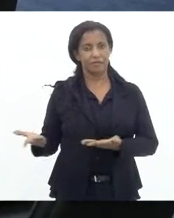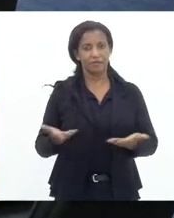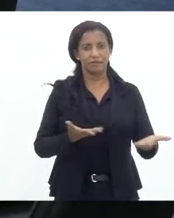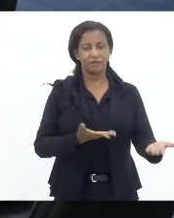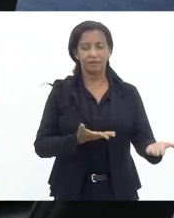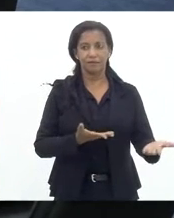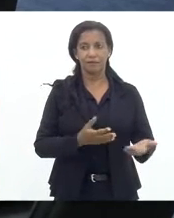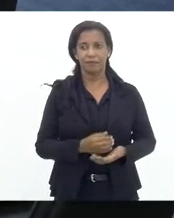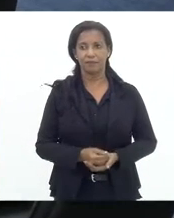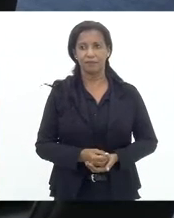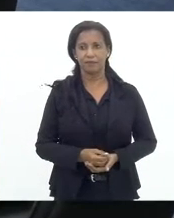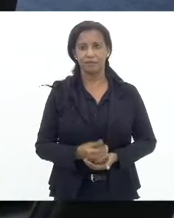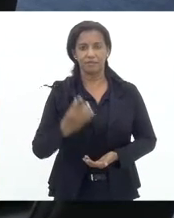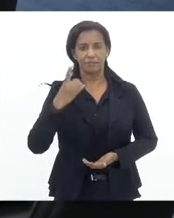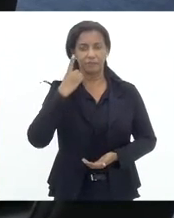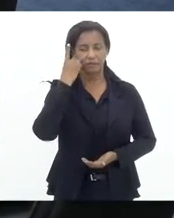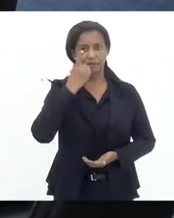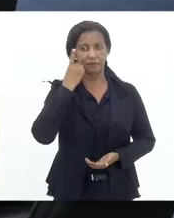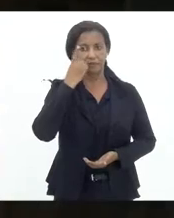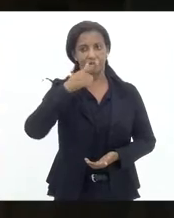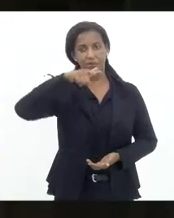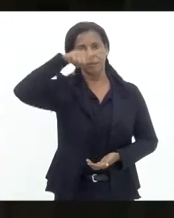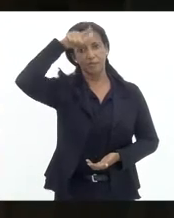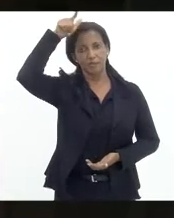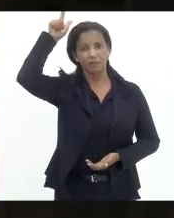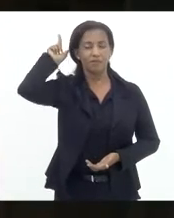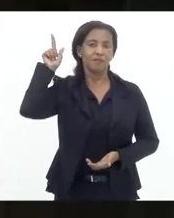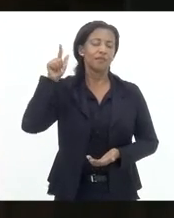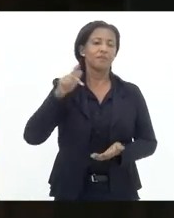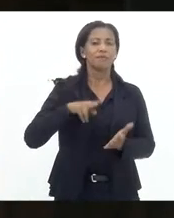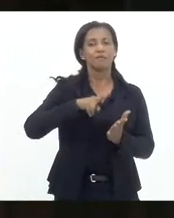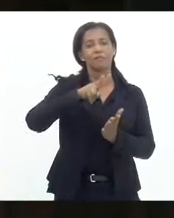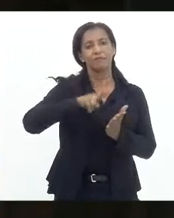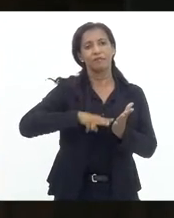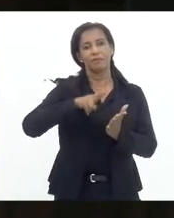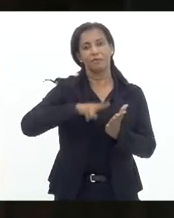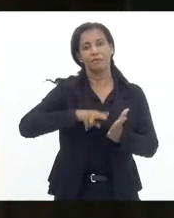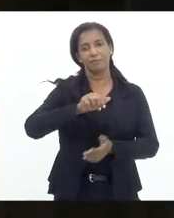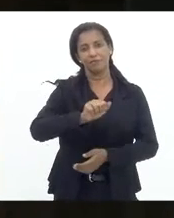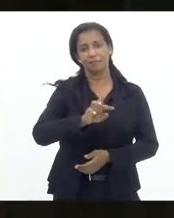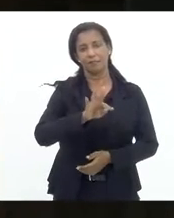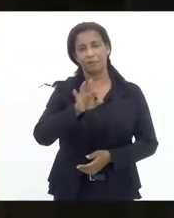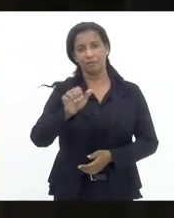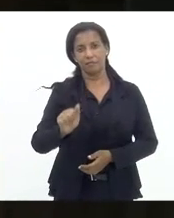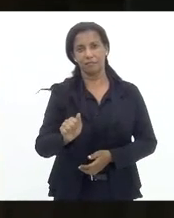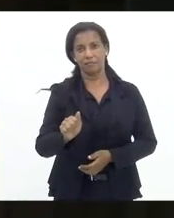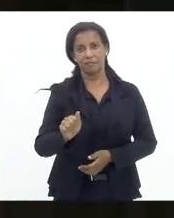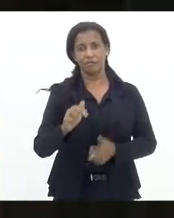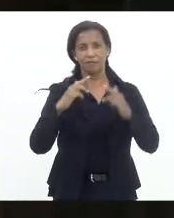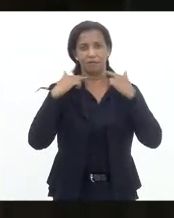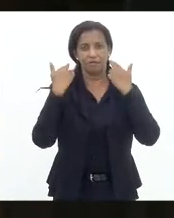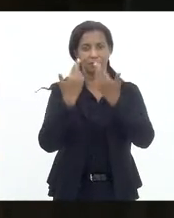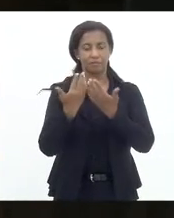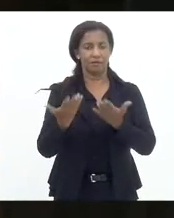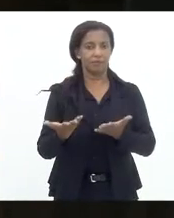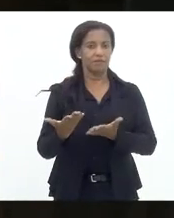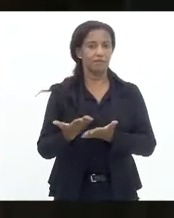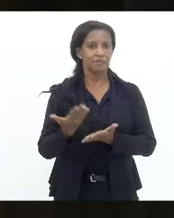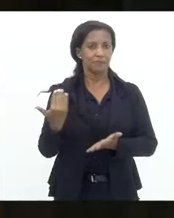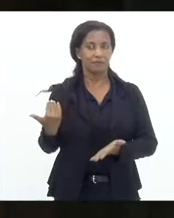o nobre deputado Luiz Paulo para fazer a leitura da ata da sessão anterior.